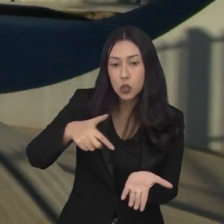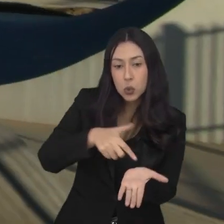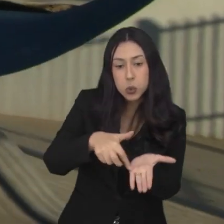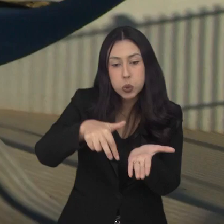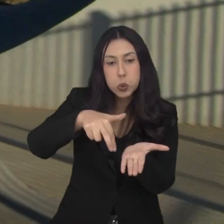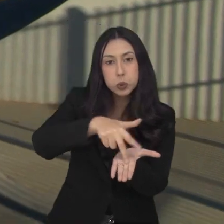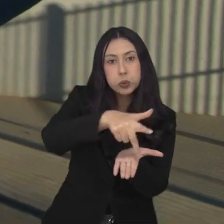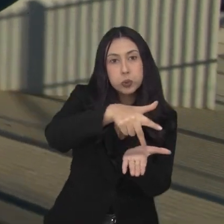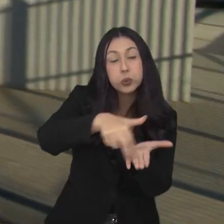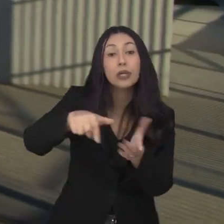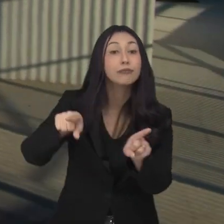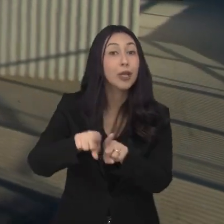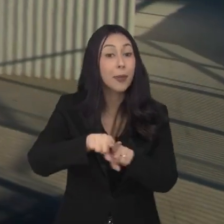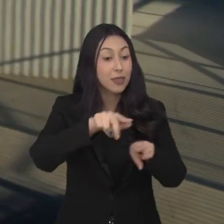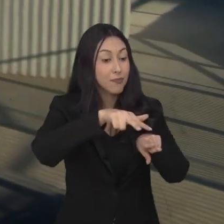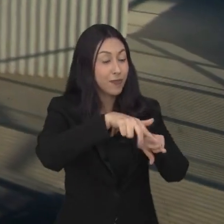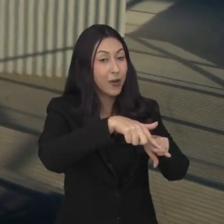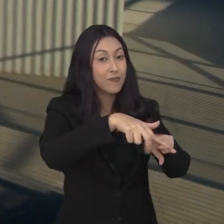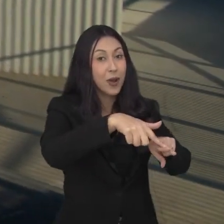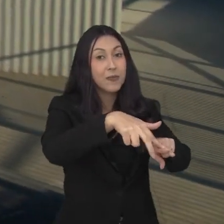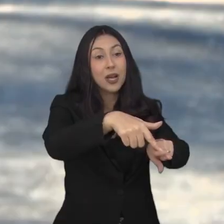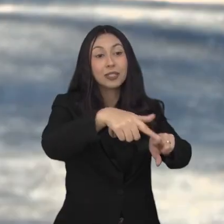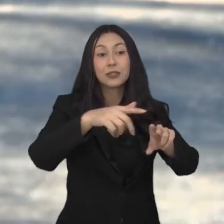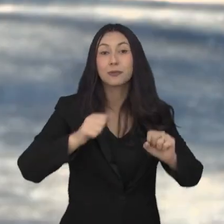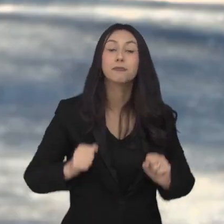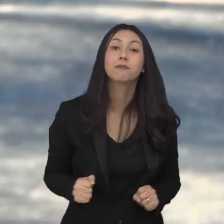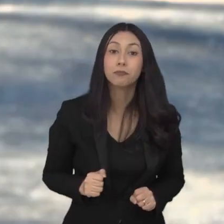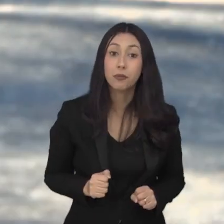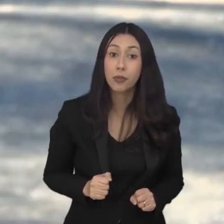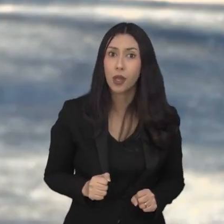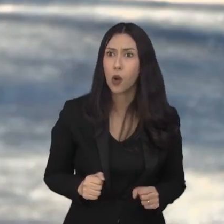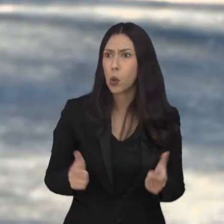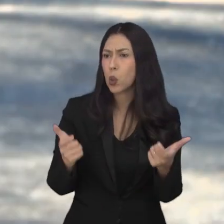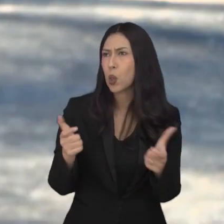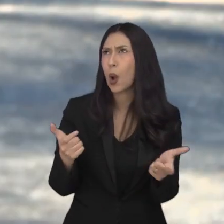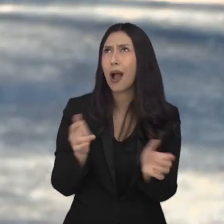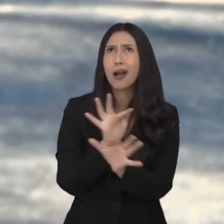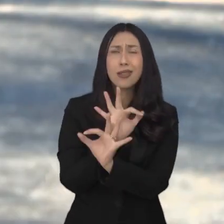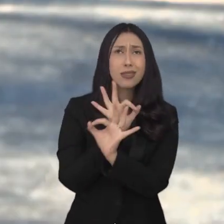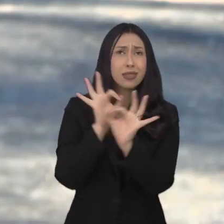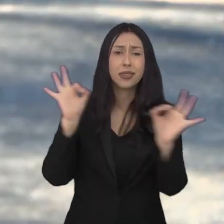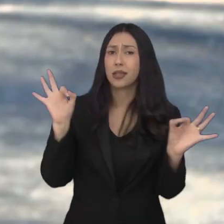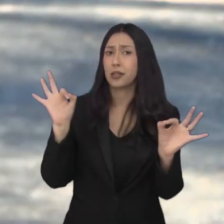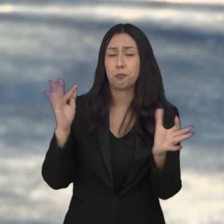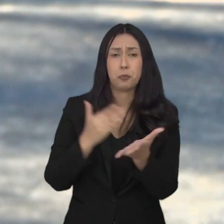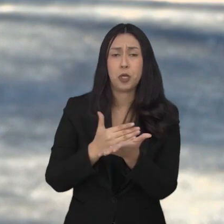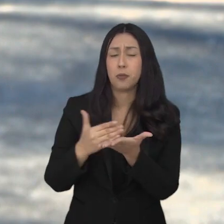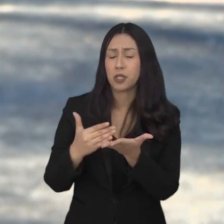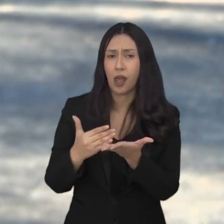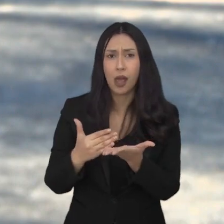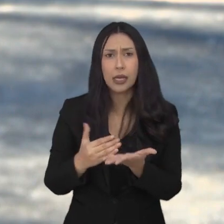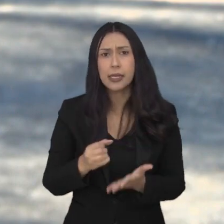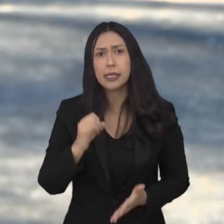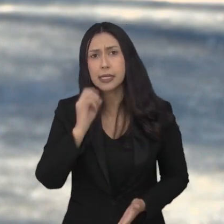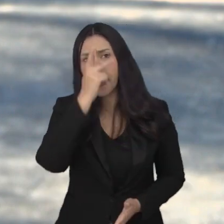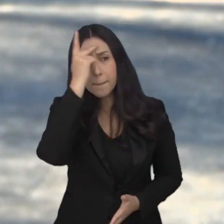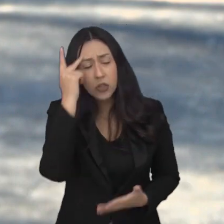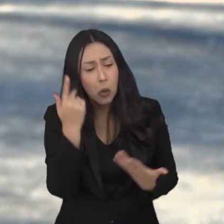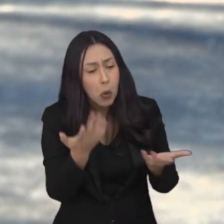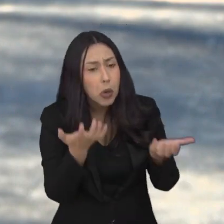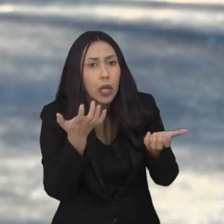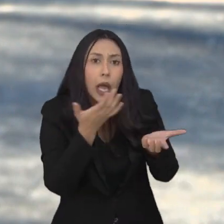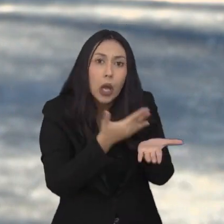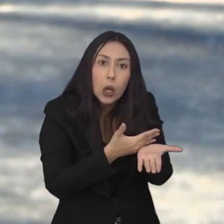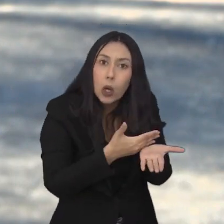fazer manobras de patins ou de skate. A pista ficou excelente para iniciação, então quem quer